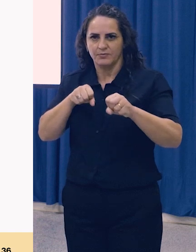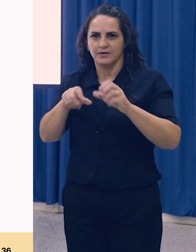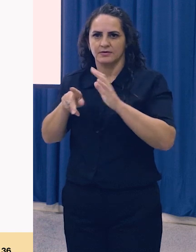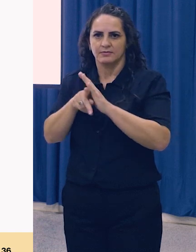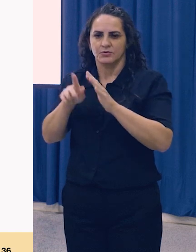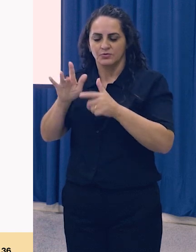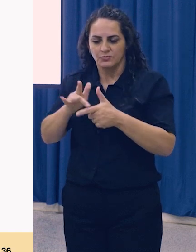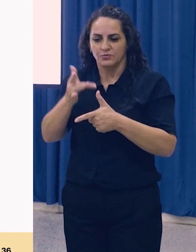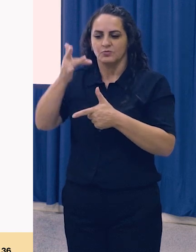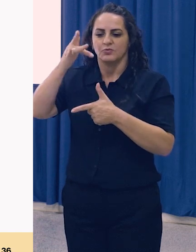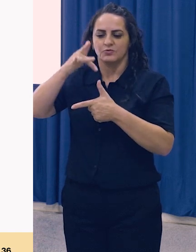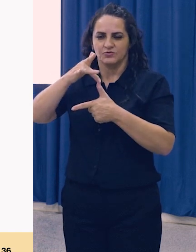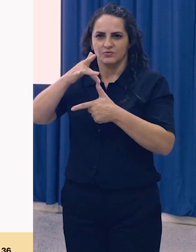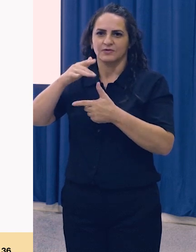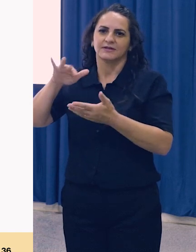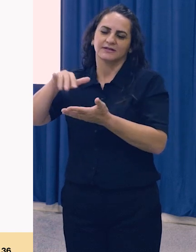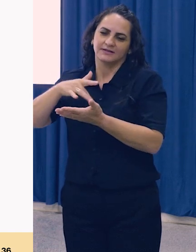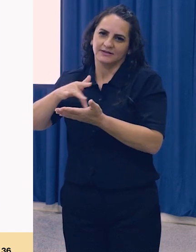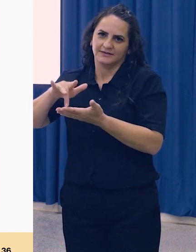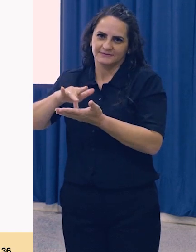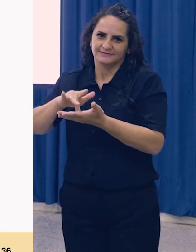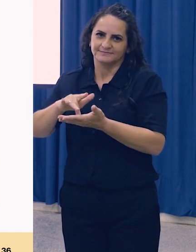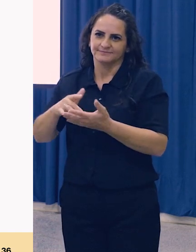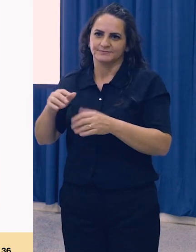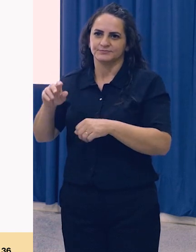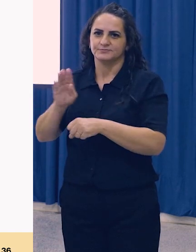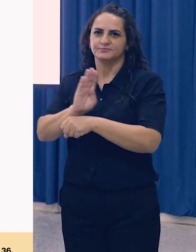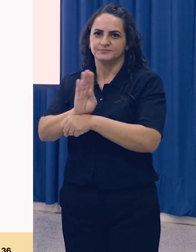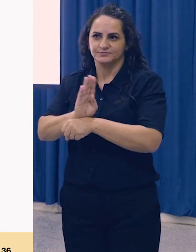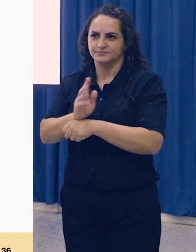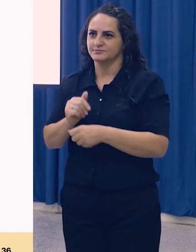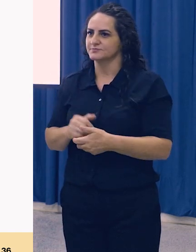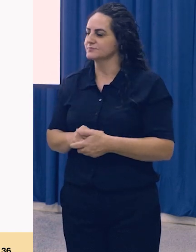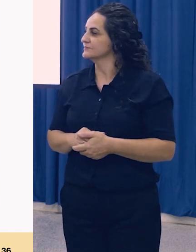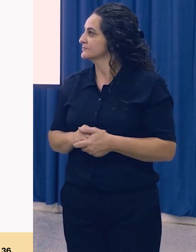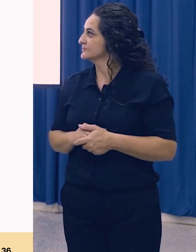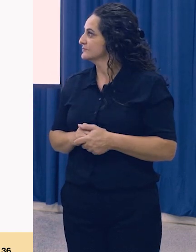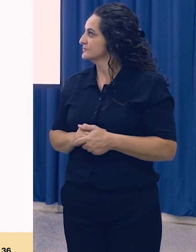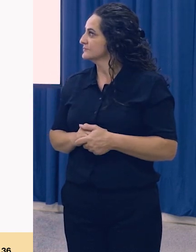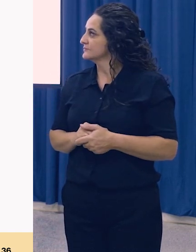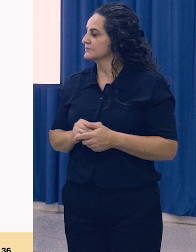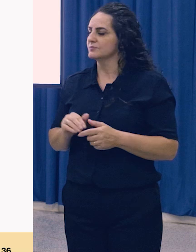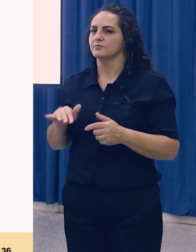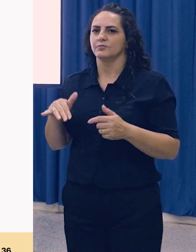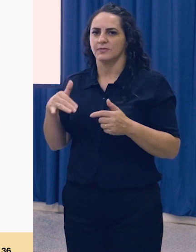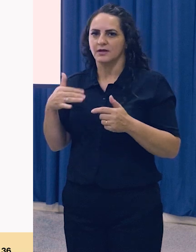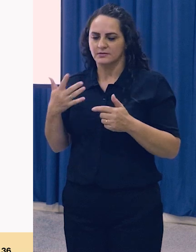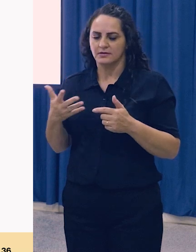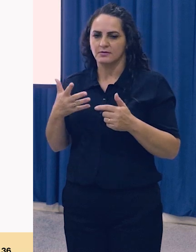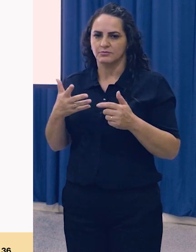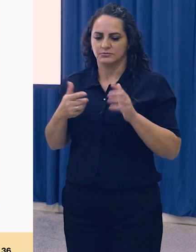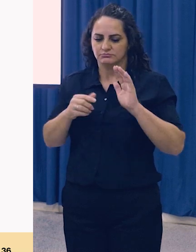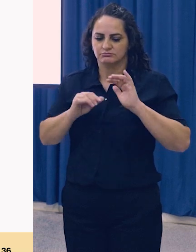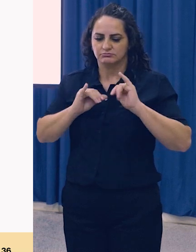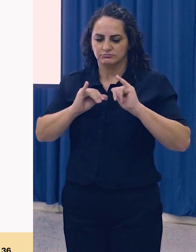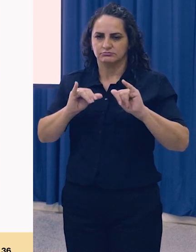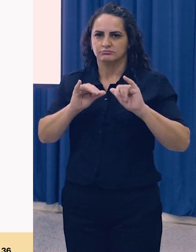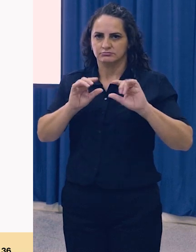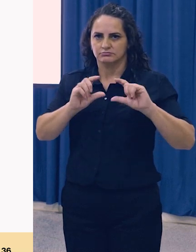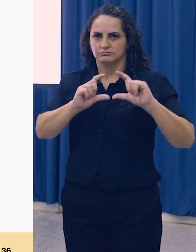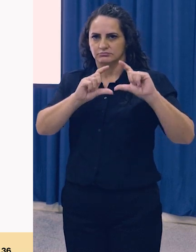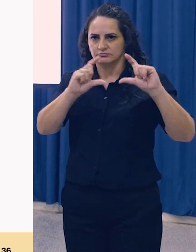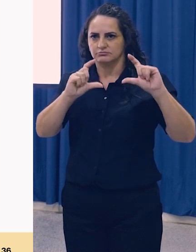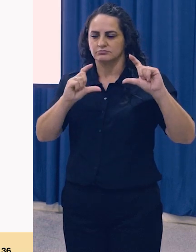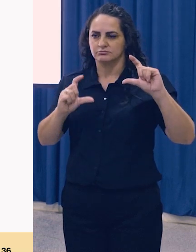ter credibilidade que ia dar certo. Então, depois do Star System, que é essa dizer quem